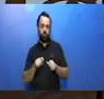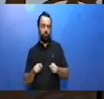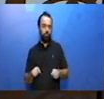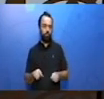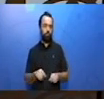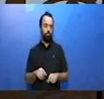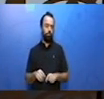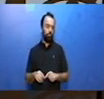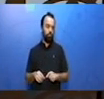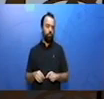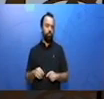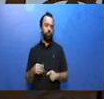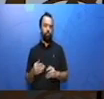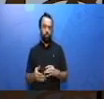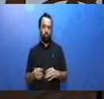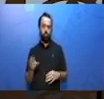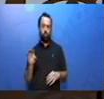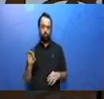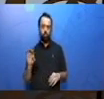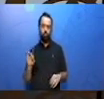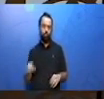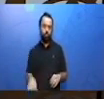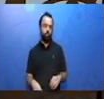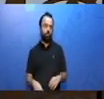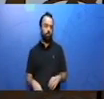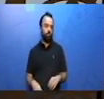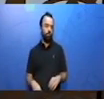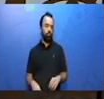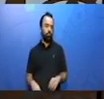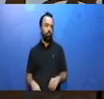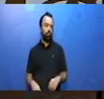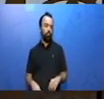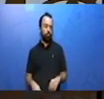estão todos no lugar correto, aí que você cola, tá bom?